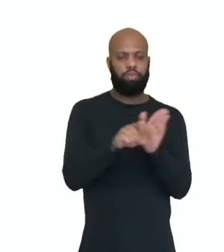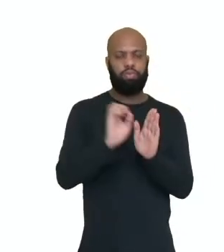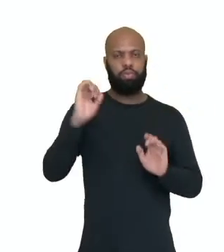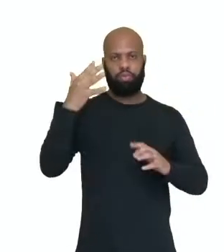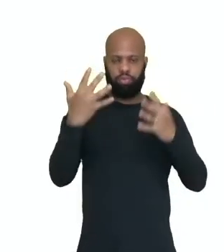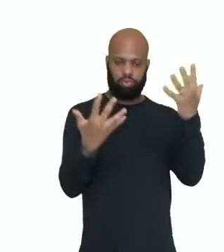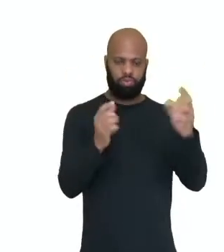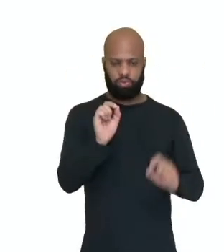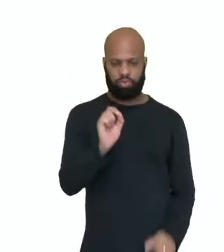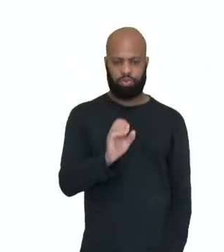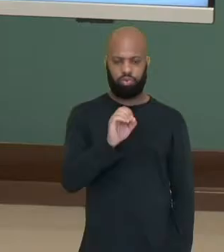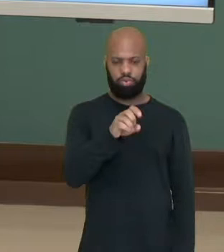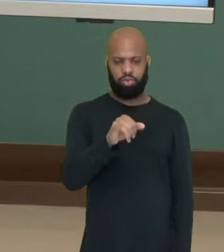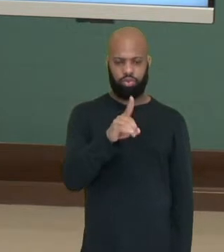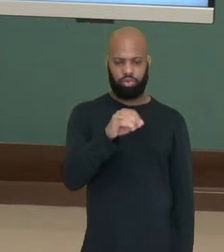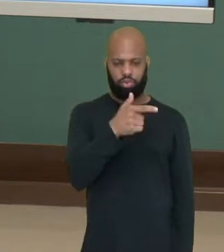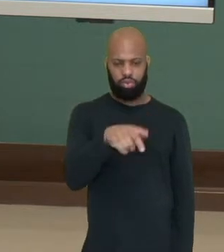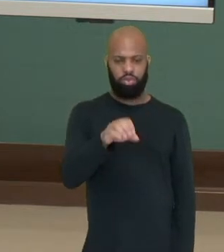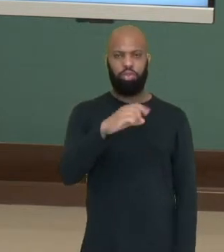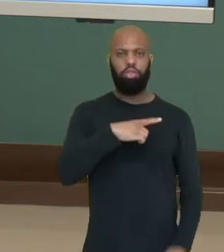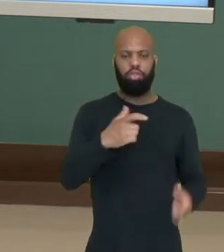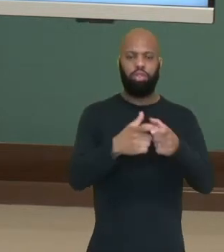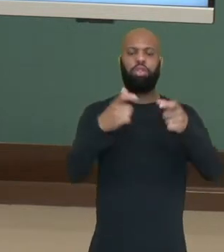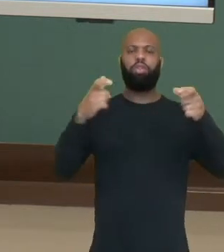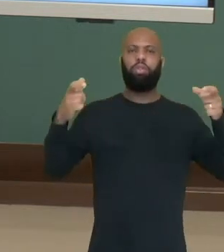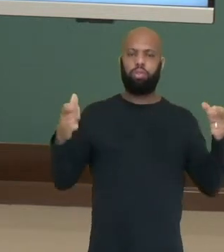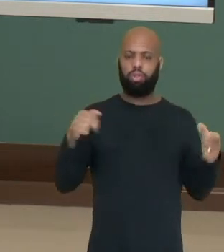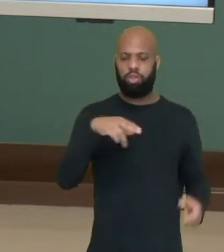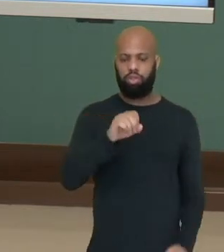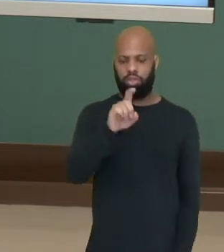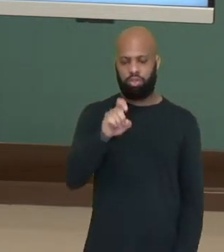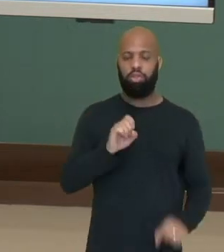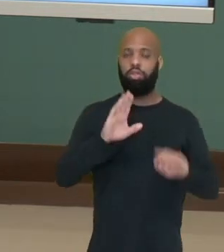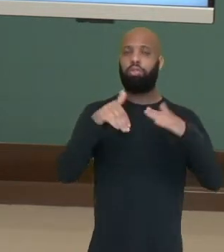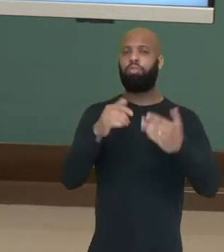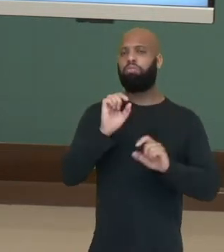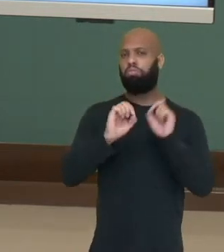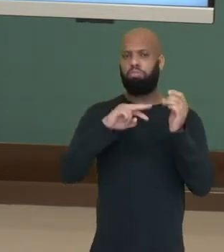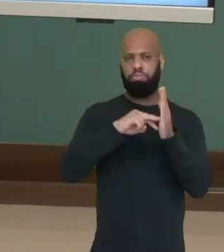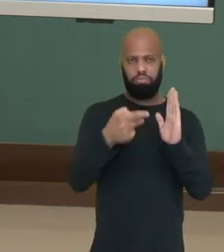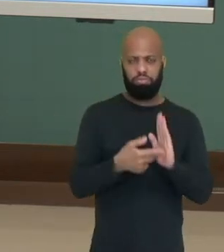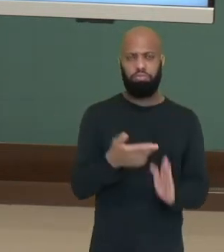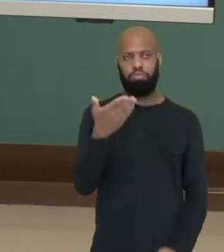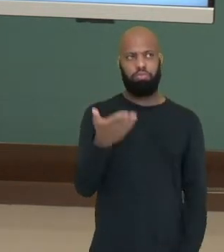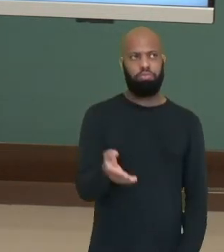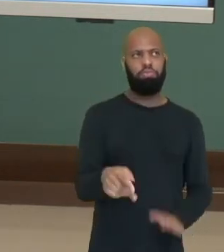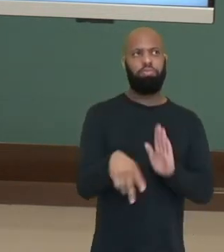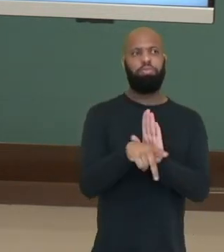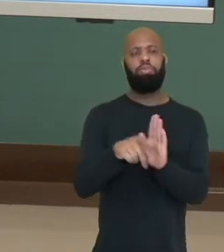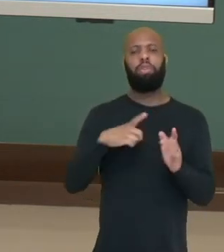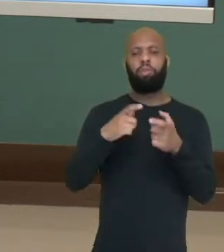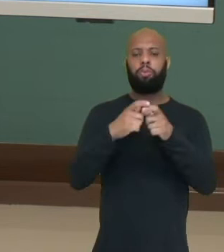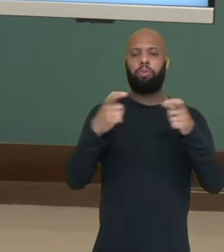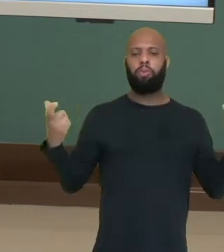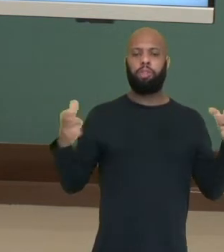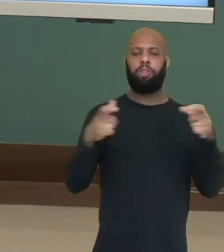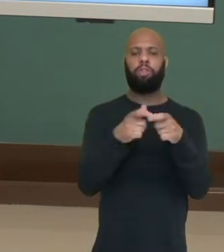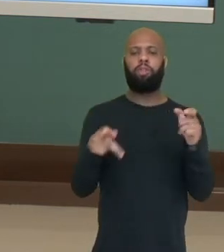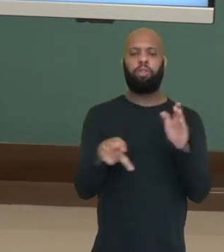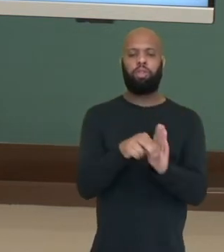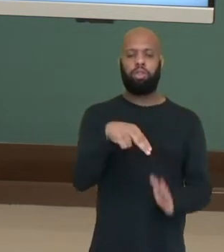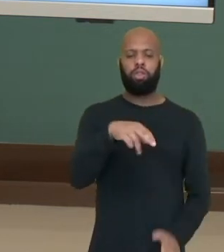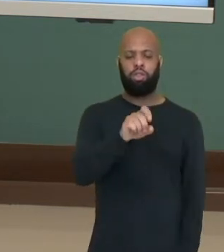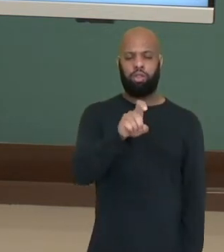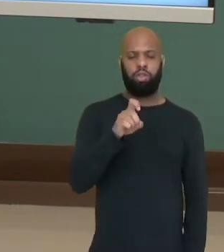e o NOx da espécie química aumenta. Lembrando que a gente está falando aqui de aumento e redução de NOx,